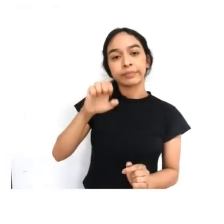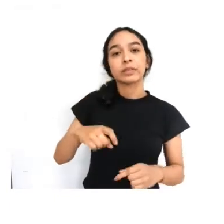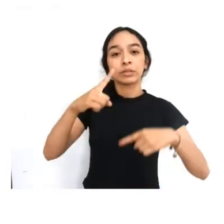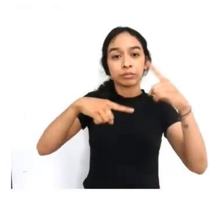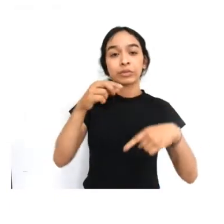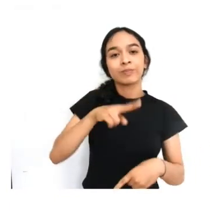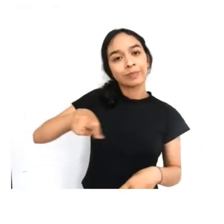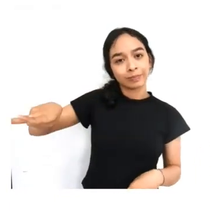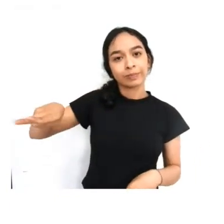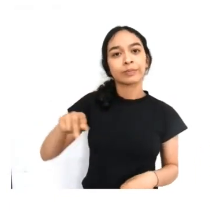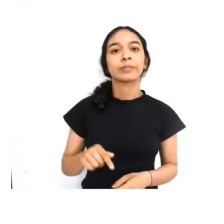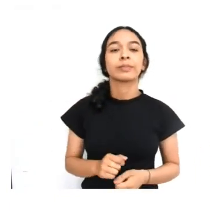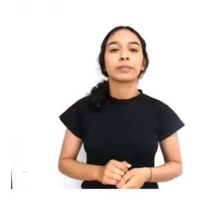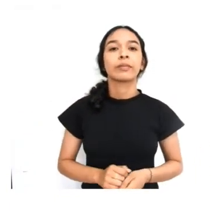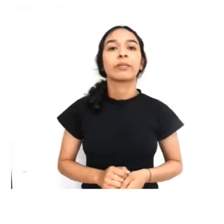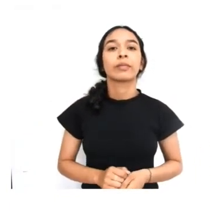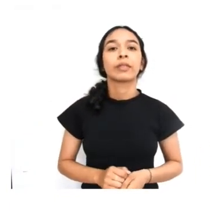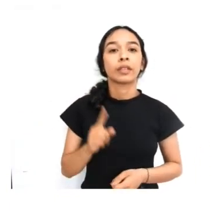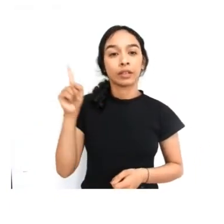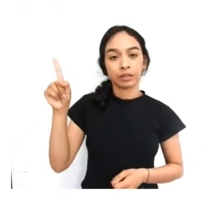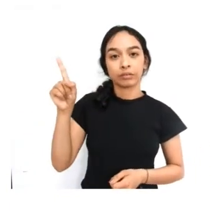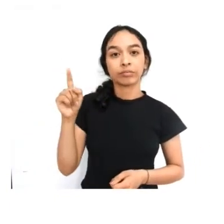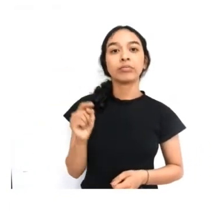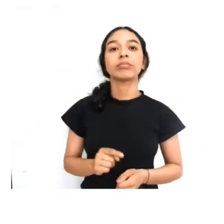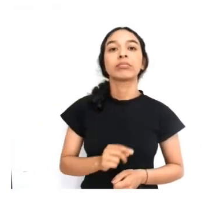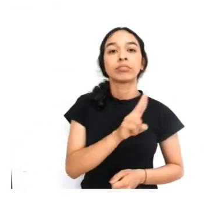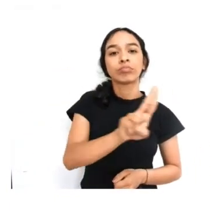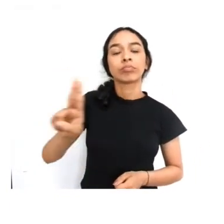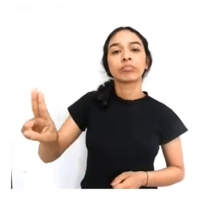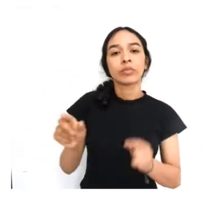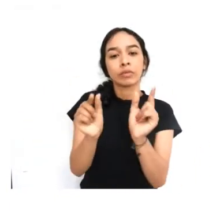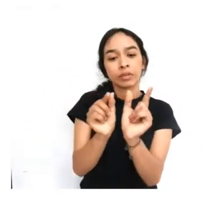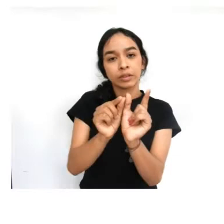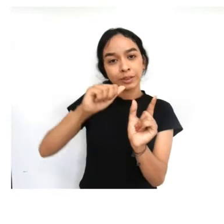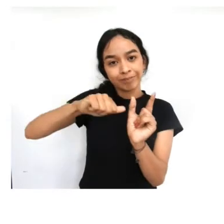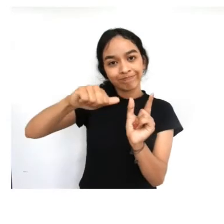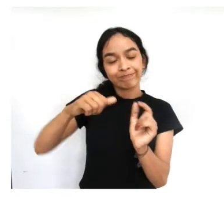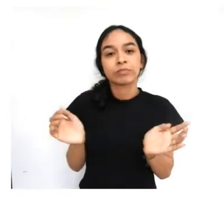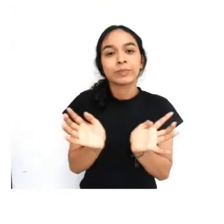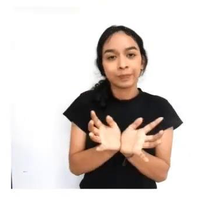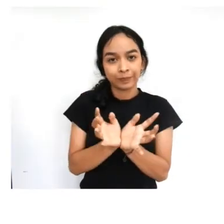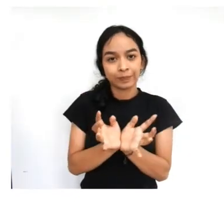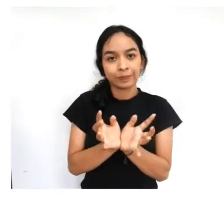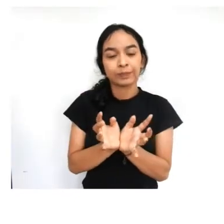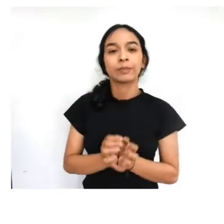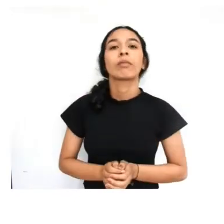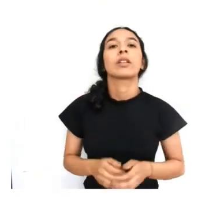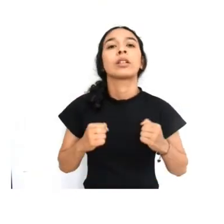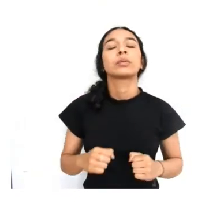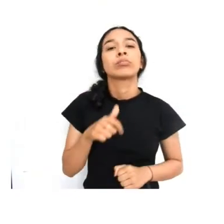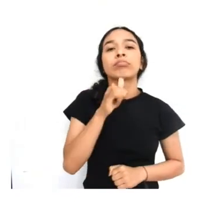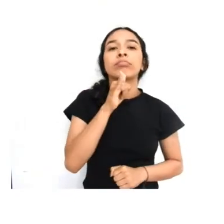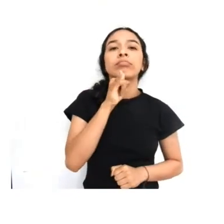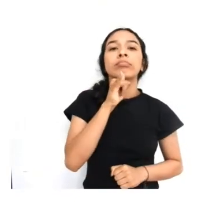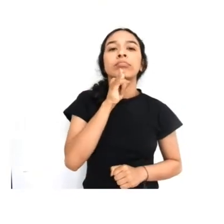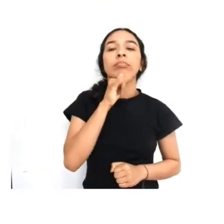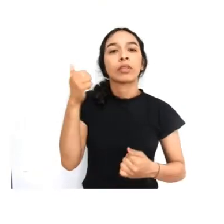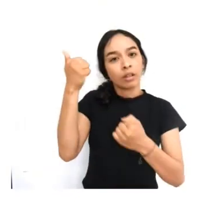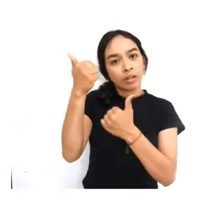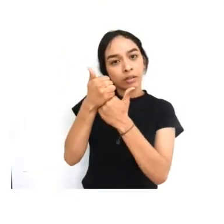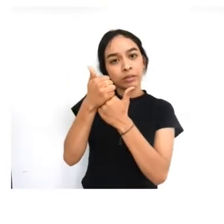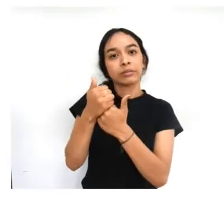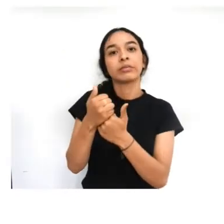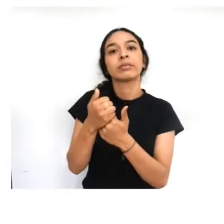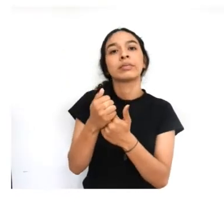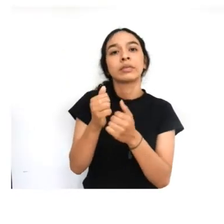temos ai como exemplo do objeto indireto. Este aqui será chamado desinência de caso. Todas